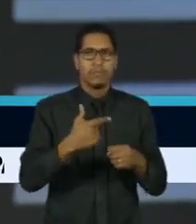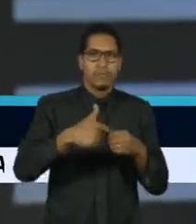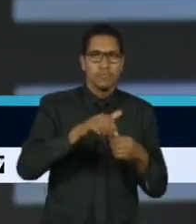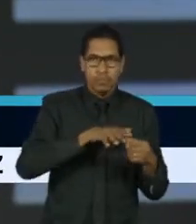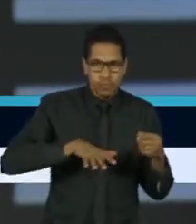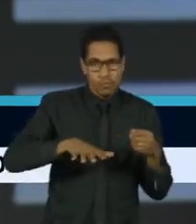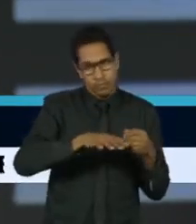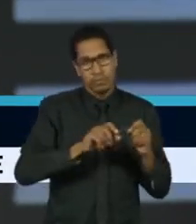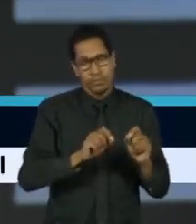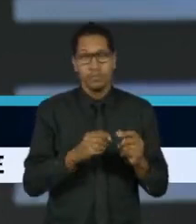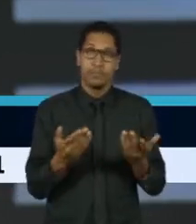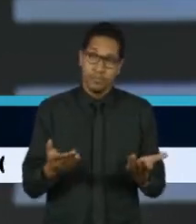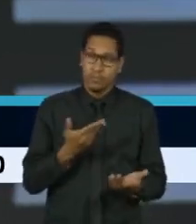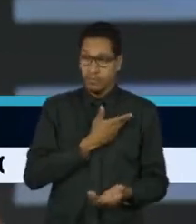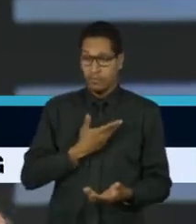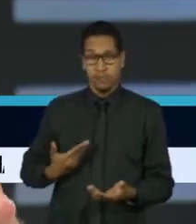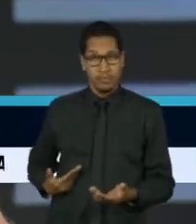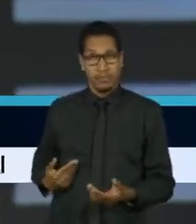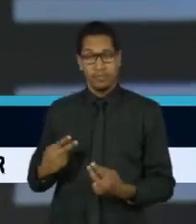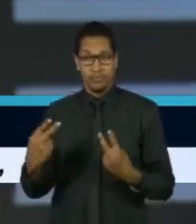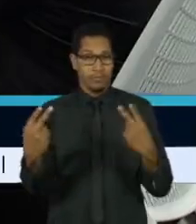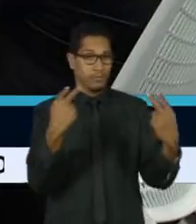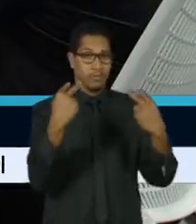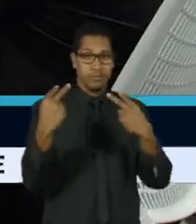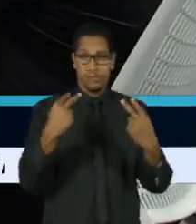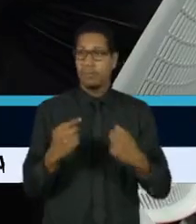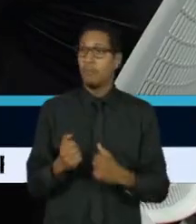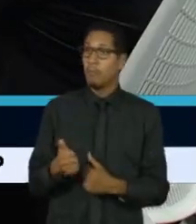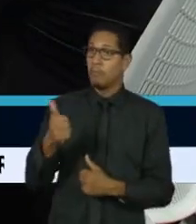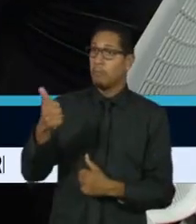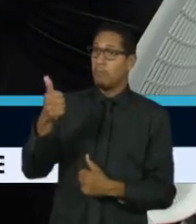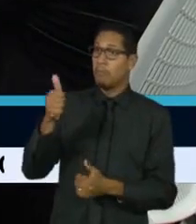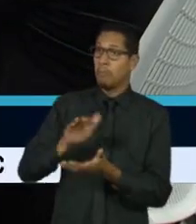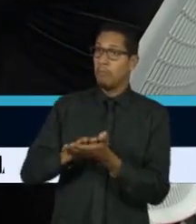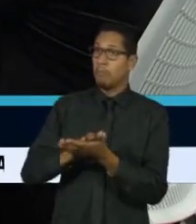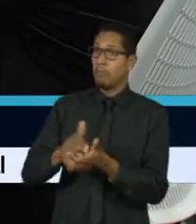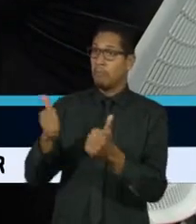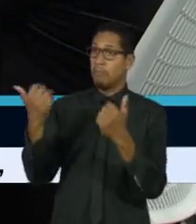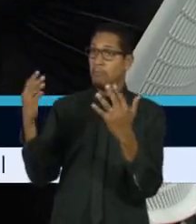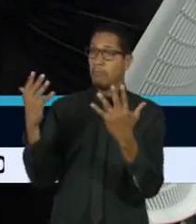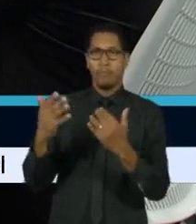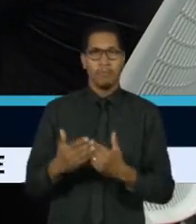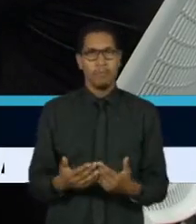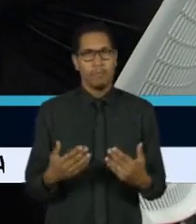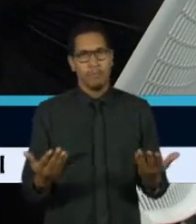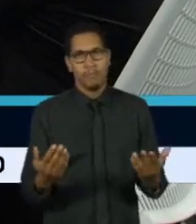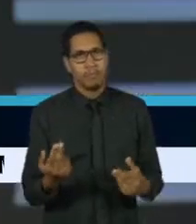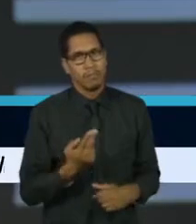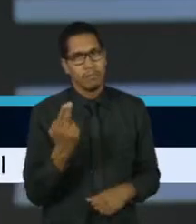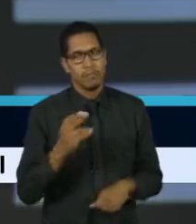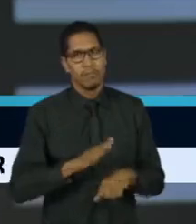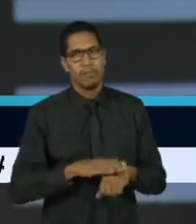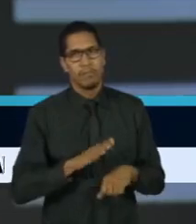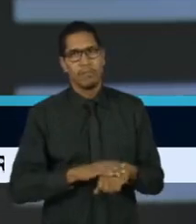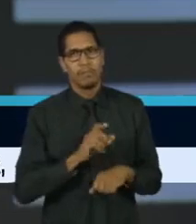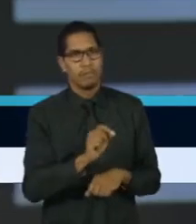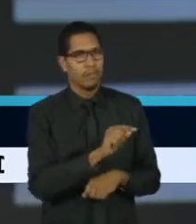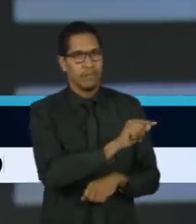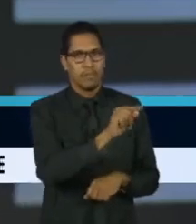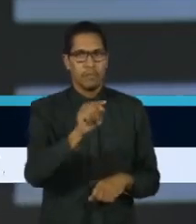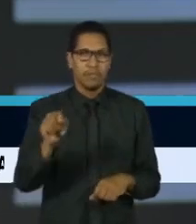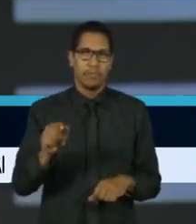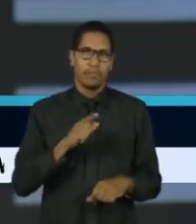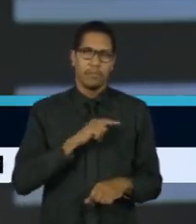a popularidade que as pesquisas estão mostrando que está muito baixa. E isso não dá para fazer às custas dos brasileiros de